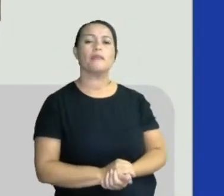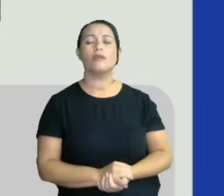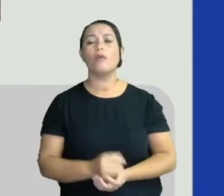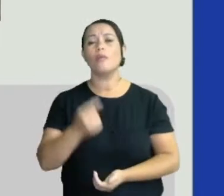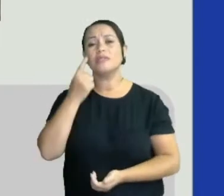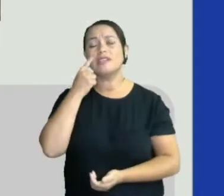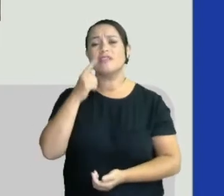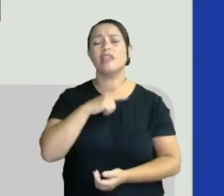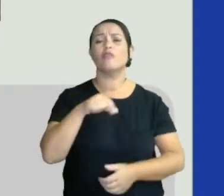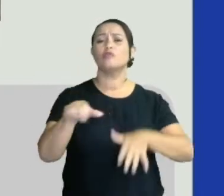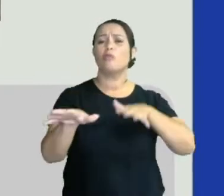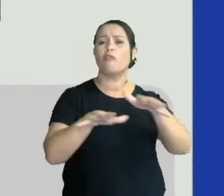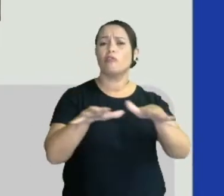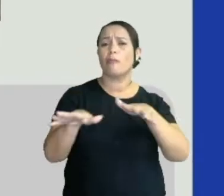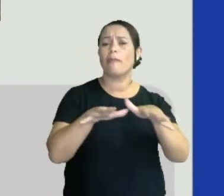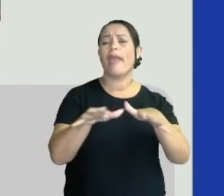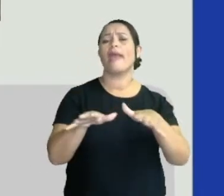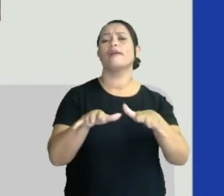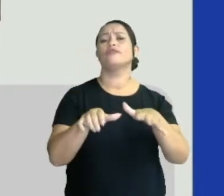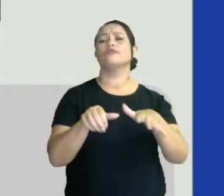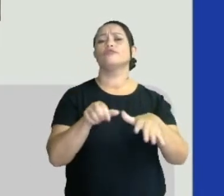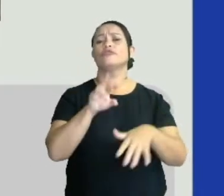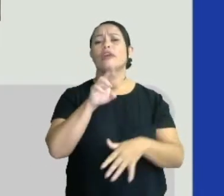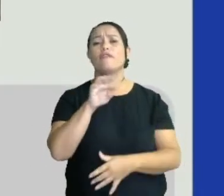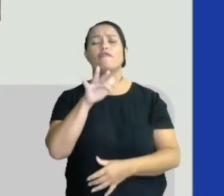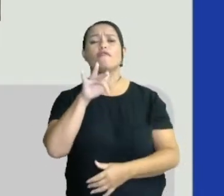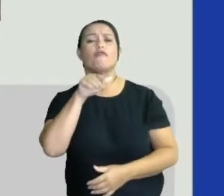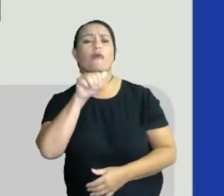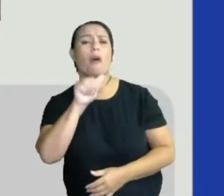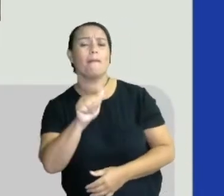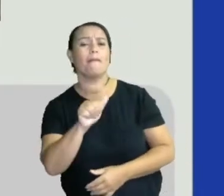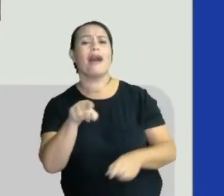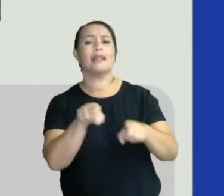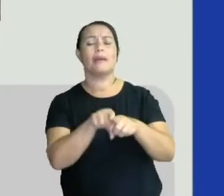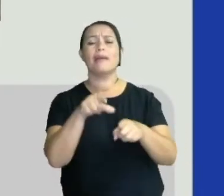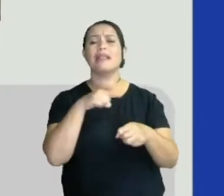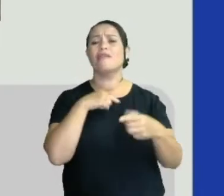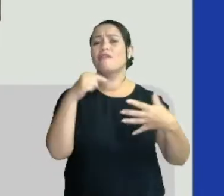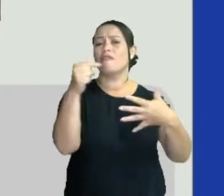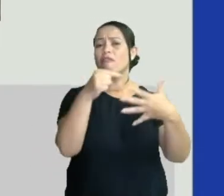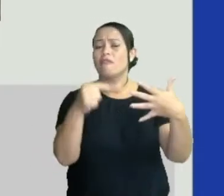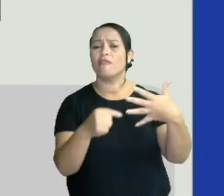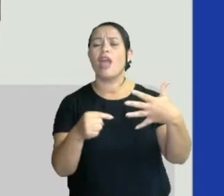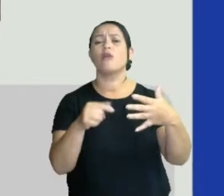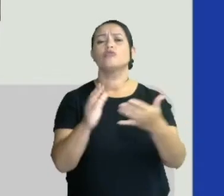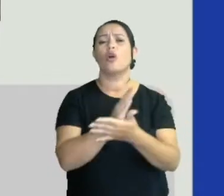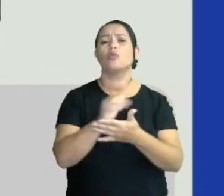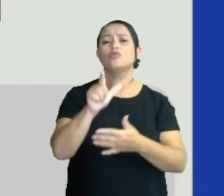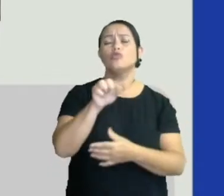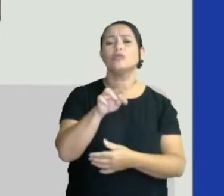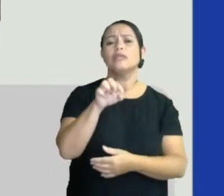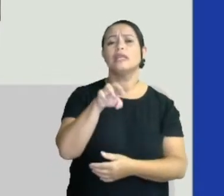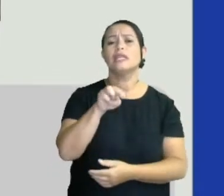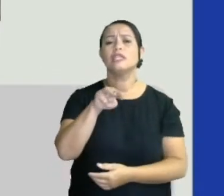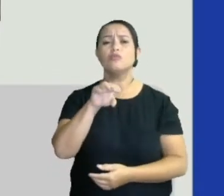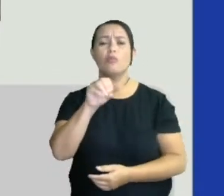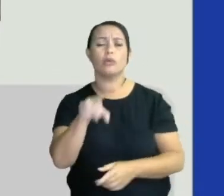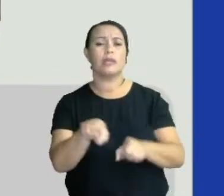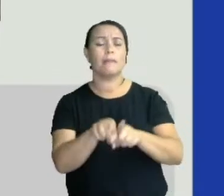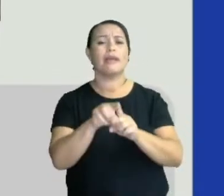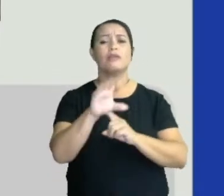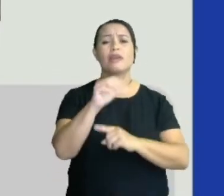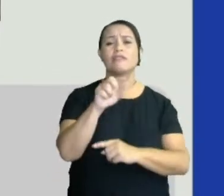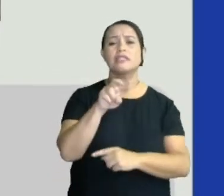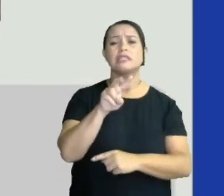Os movimentos de reforma, o movimento do luteranismo, do calvinismo, assim como a